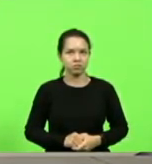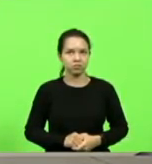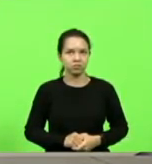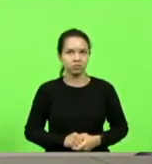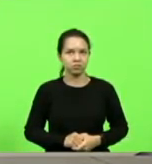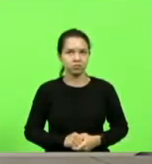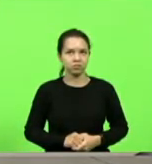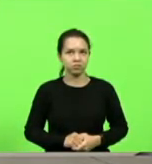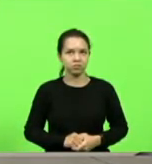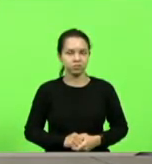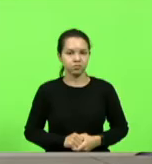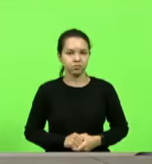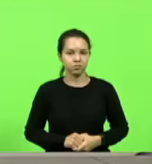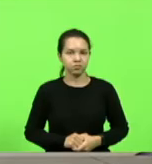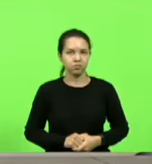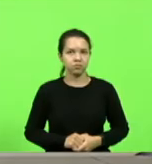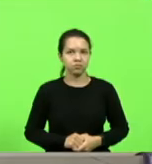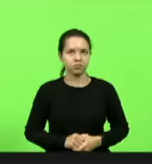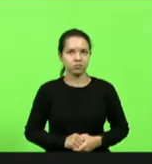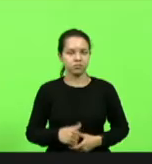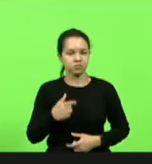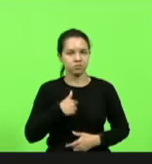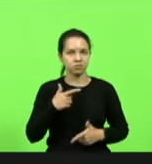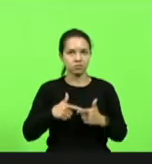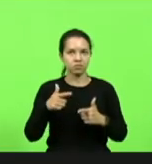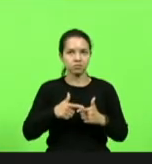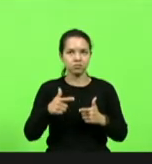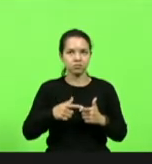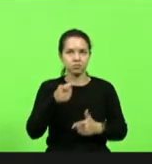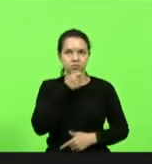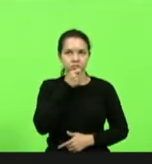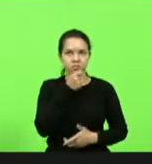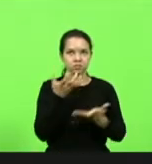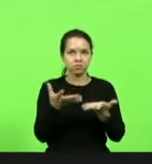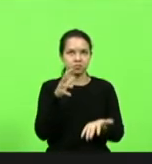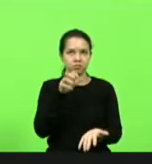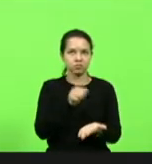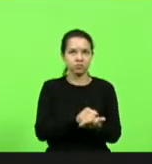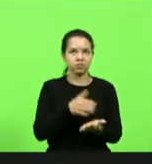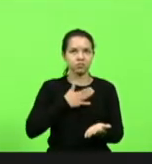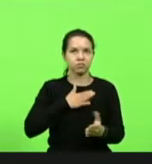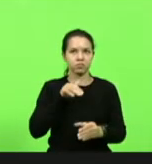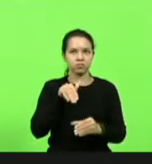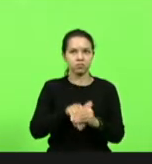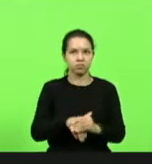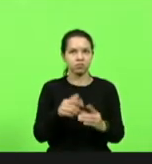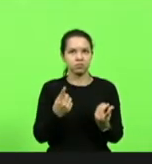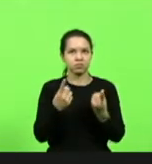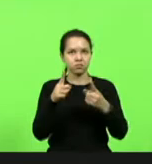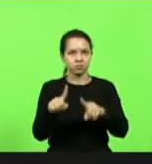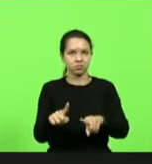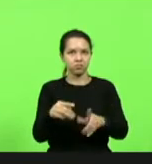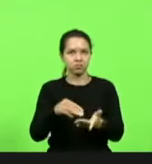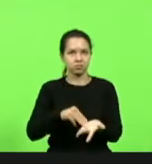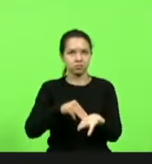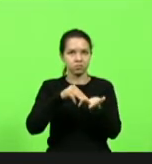Carminati. Tive problema aqui no som e só quero registrar o meu voto contrário à moção anterior.